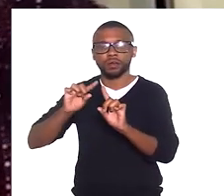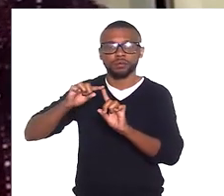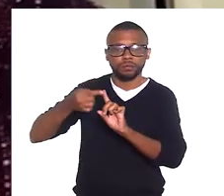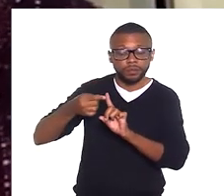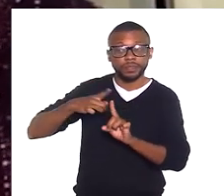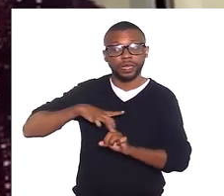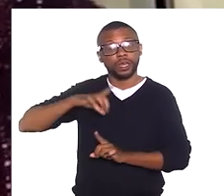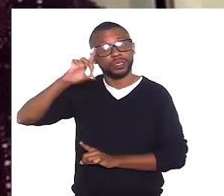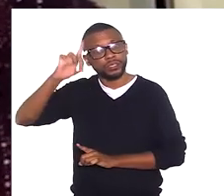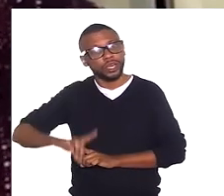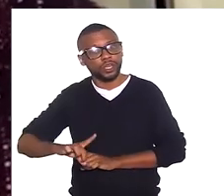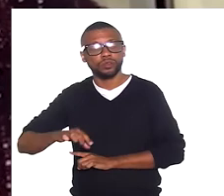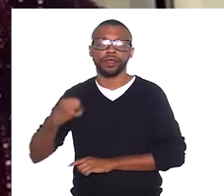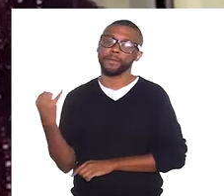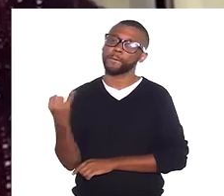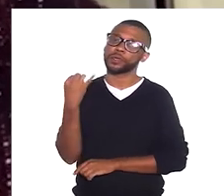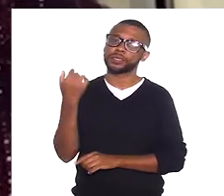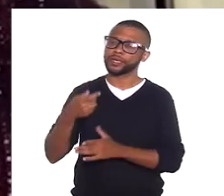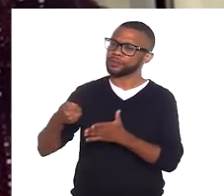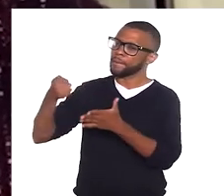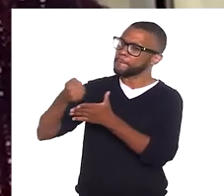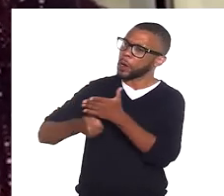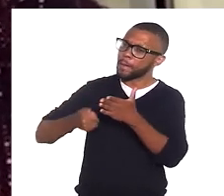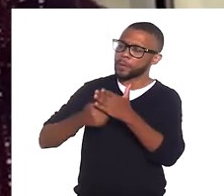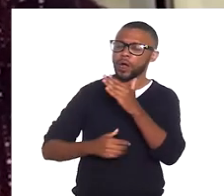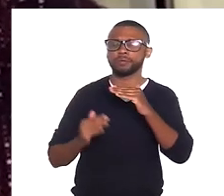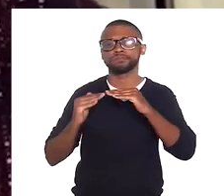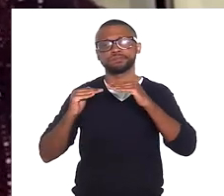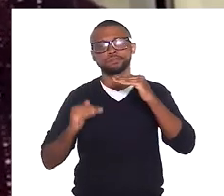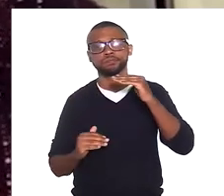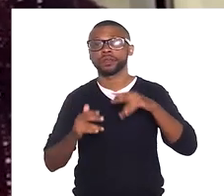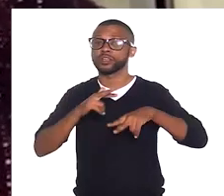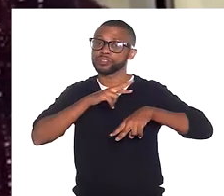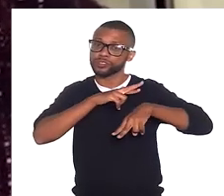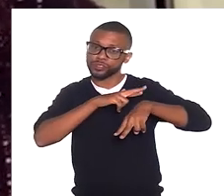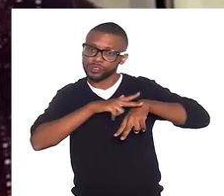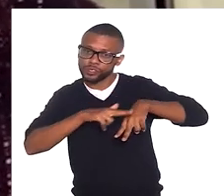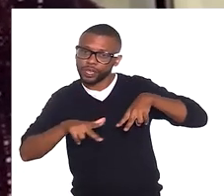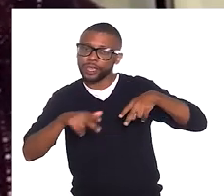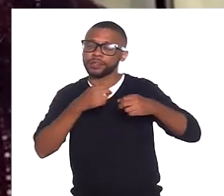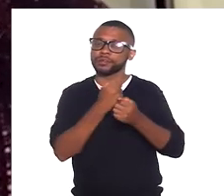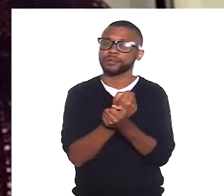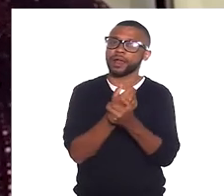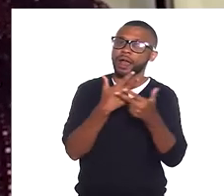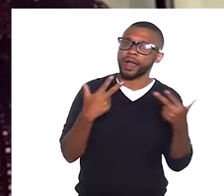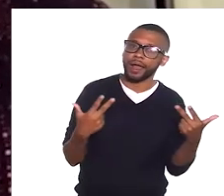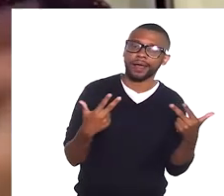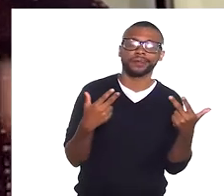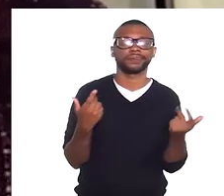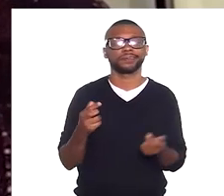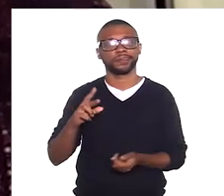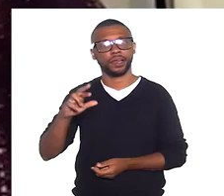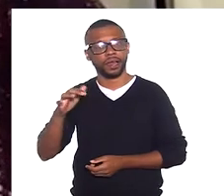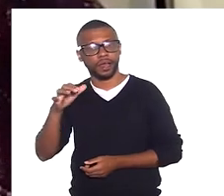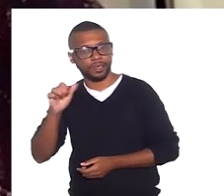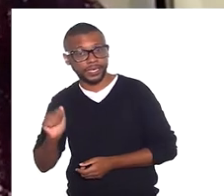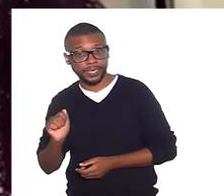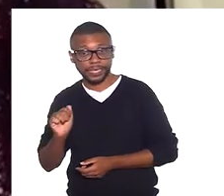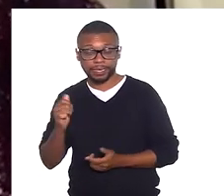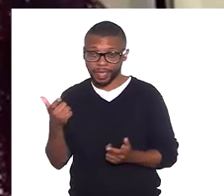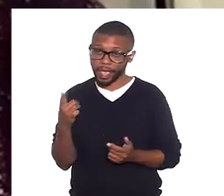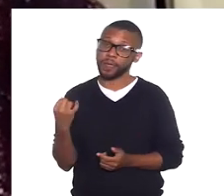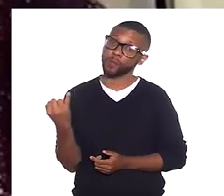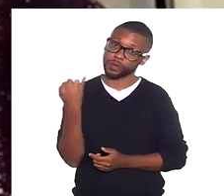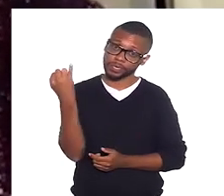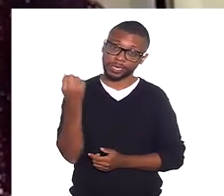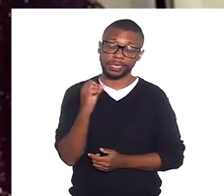reprodutiva, para garantir esse direito, é importante enfrentar as desigualdades de gênero, de raça e etnia como um todo, senão você não